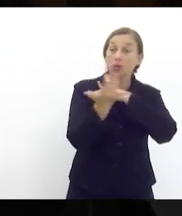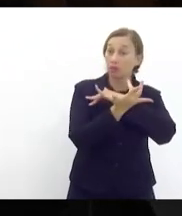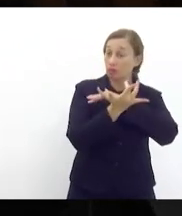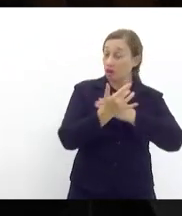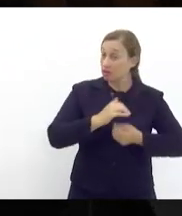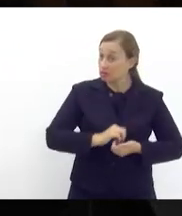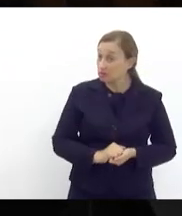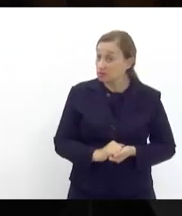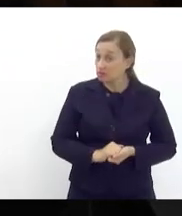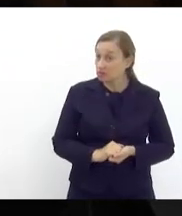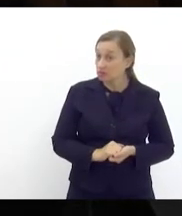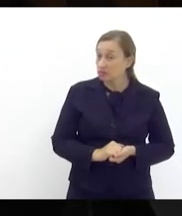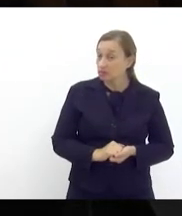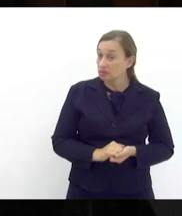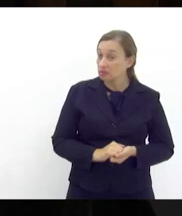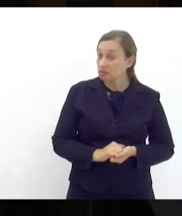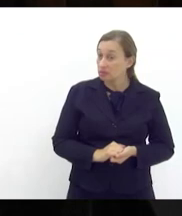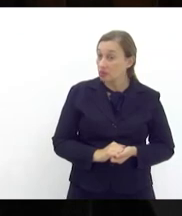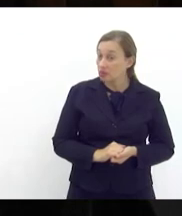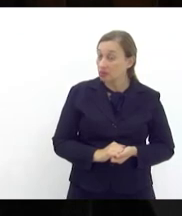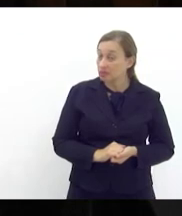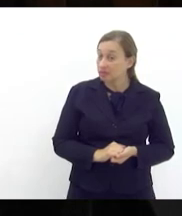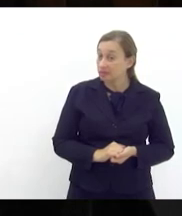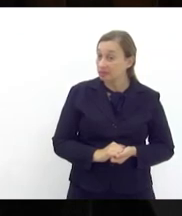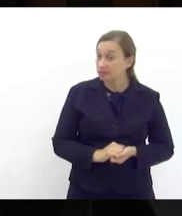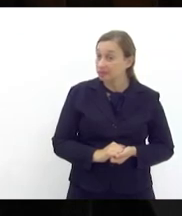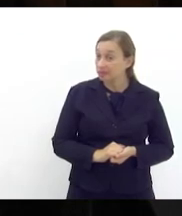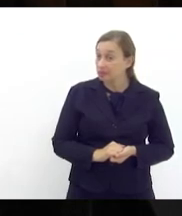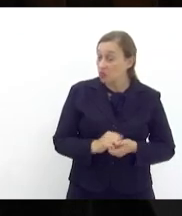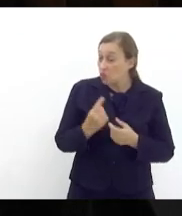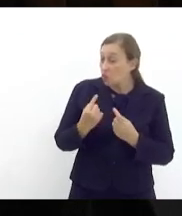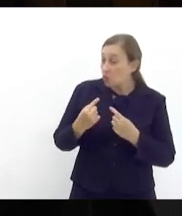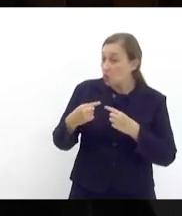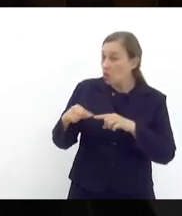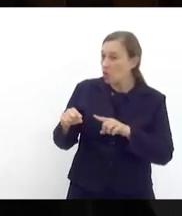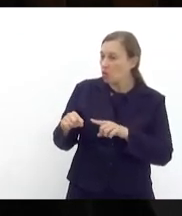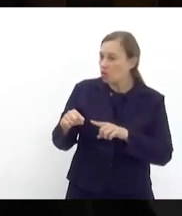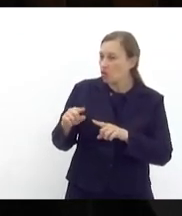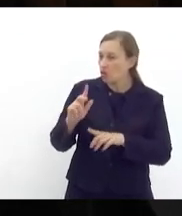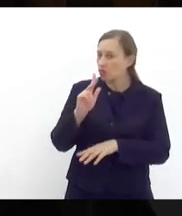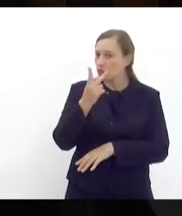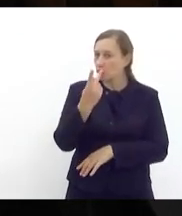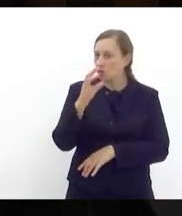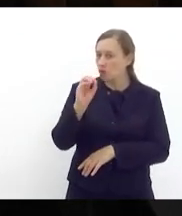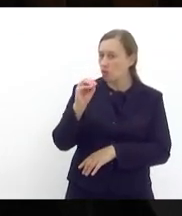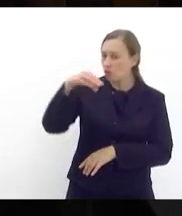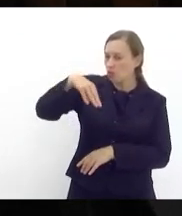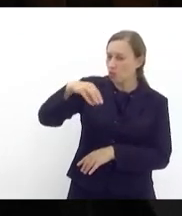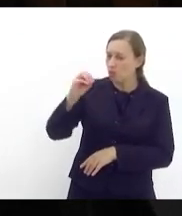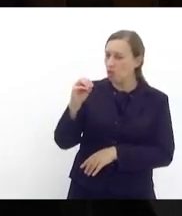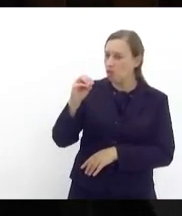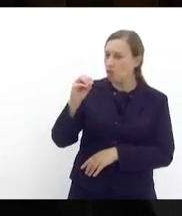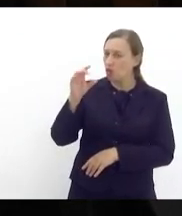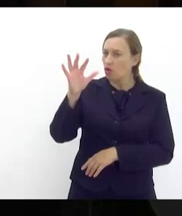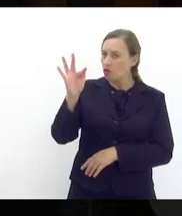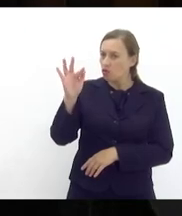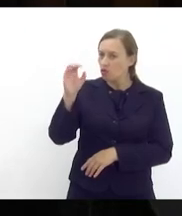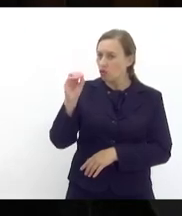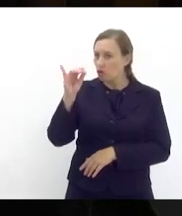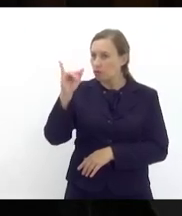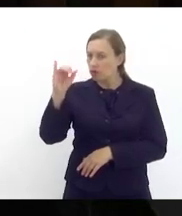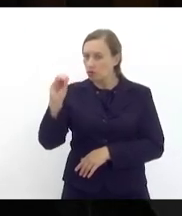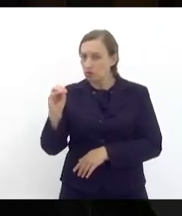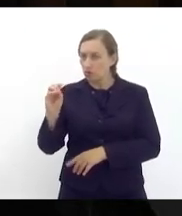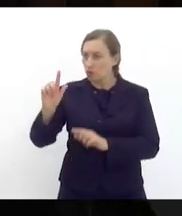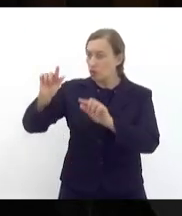para cometer ataques homofóbicos contra a minha pessoa, a pessoa do